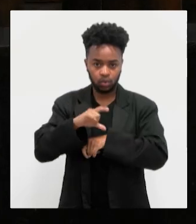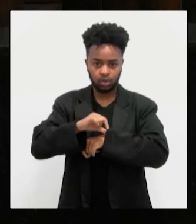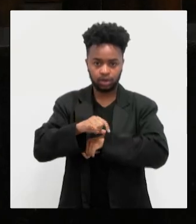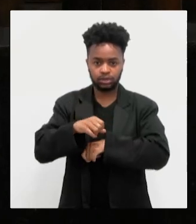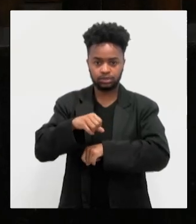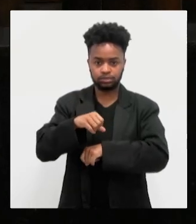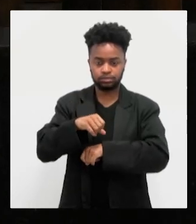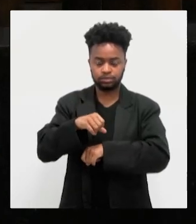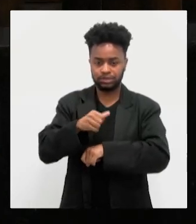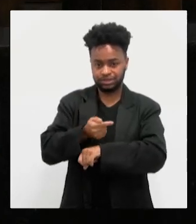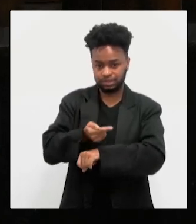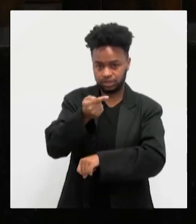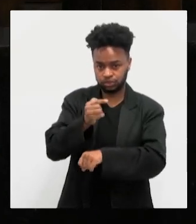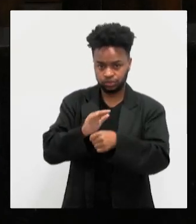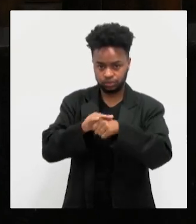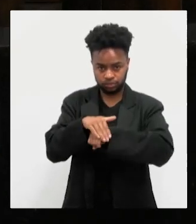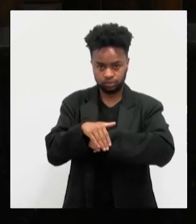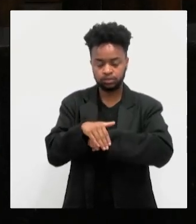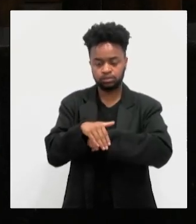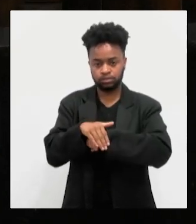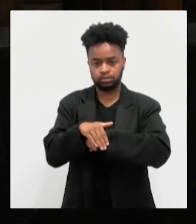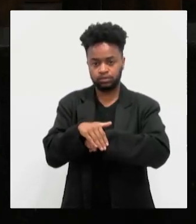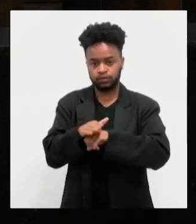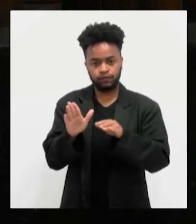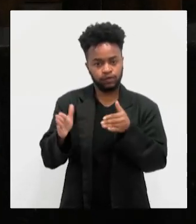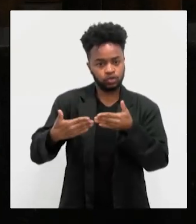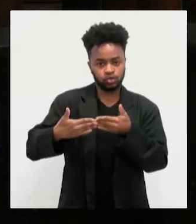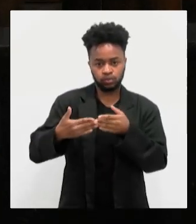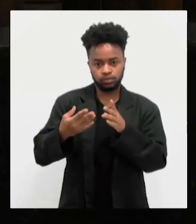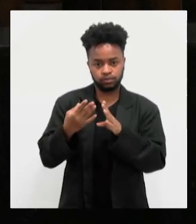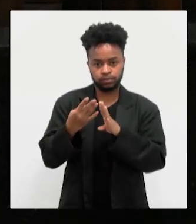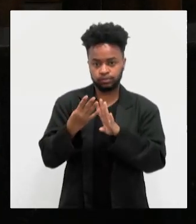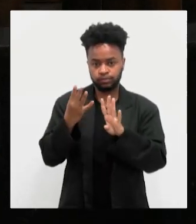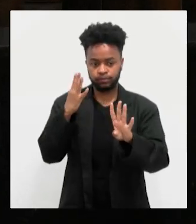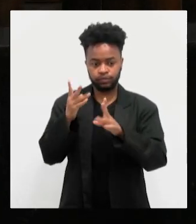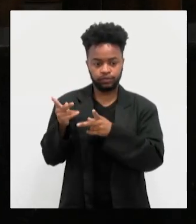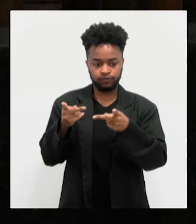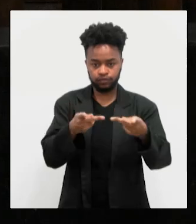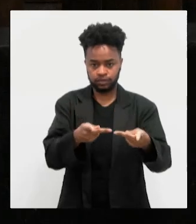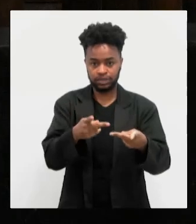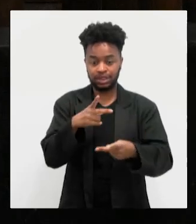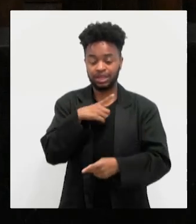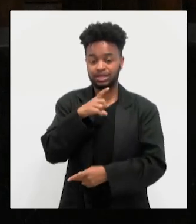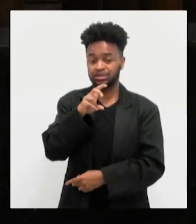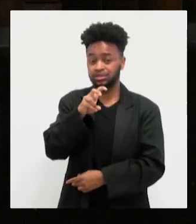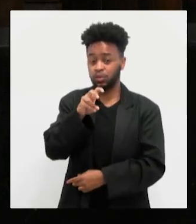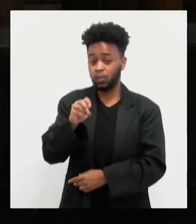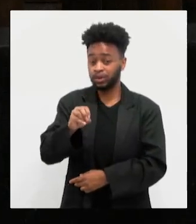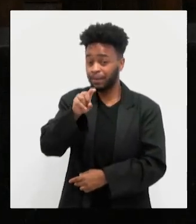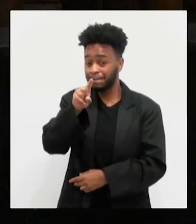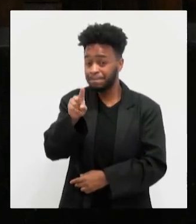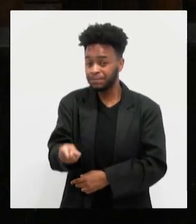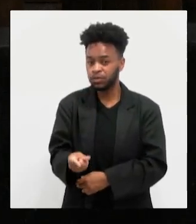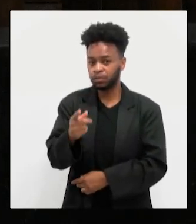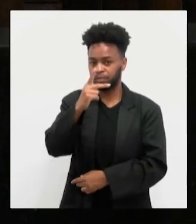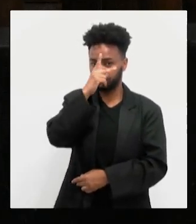horas. Segundo esse noticiário, 50 mil pessoas